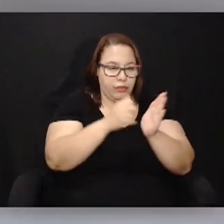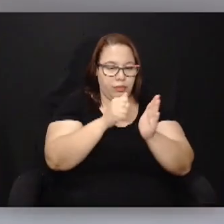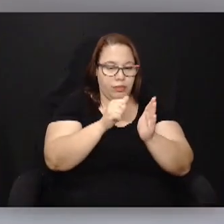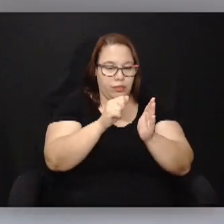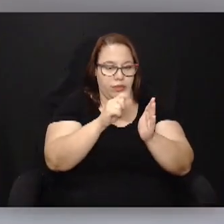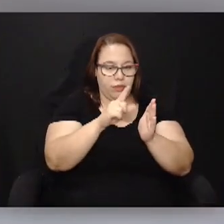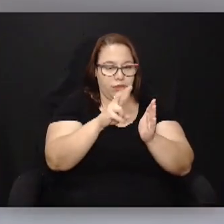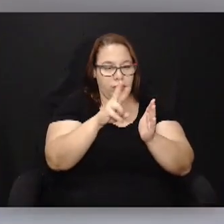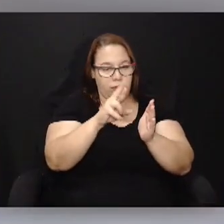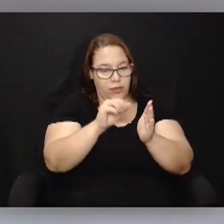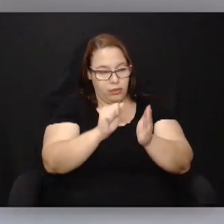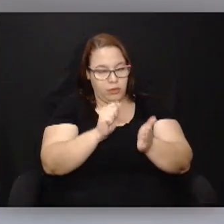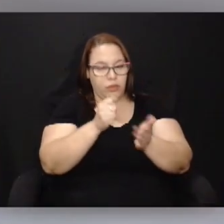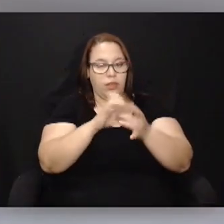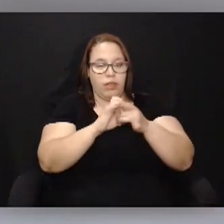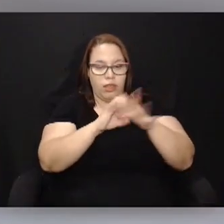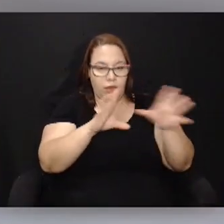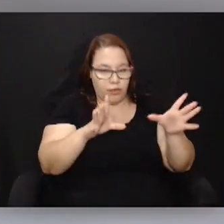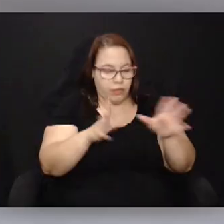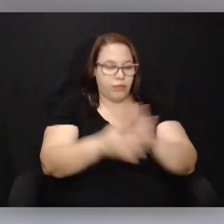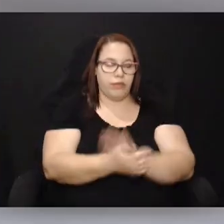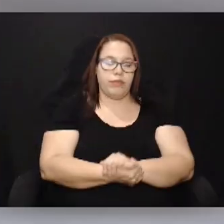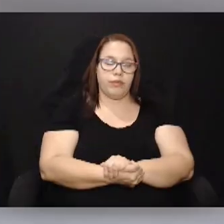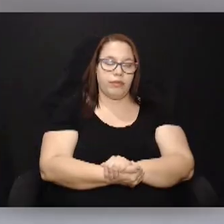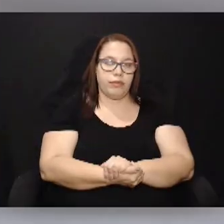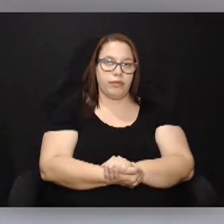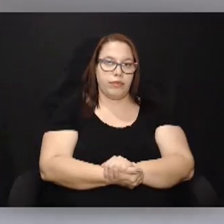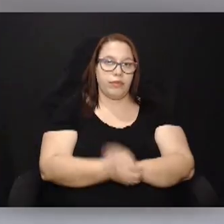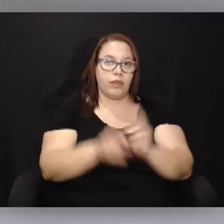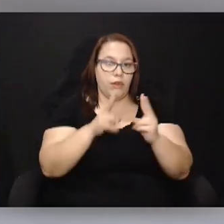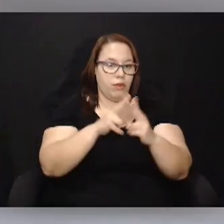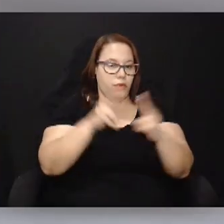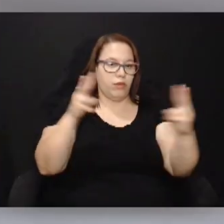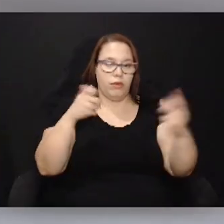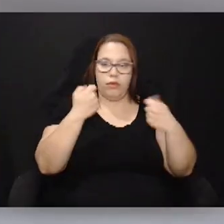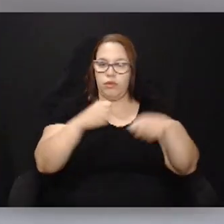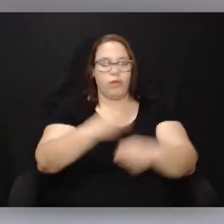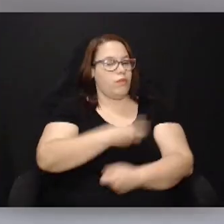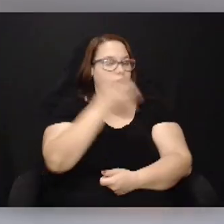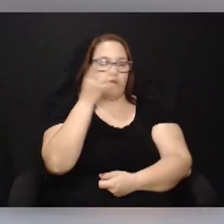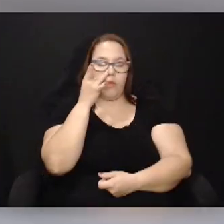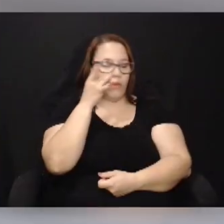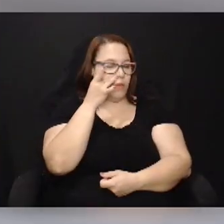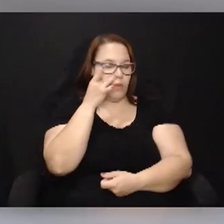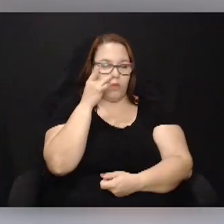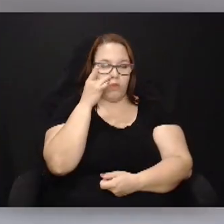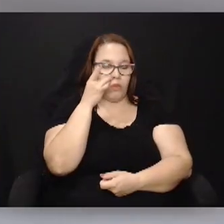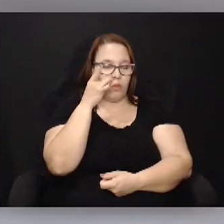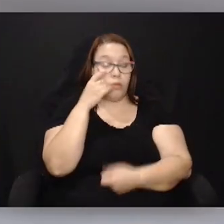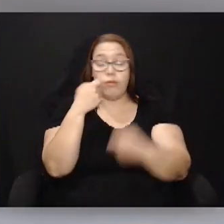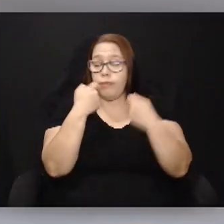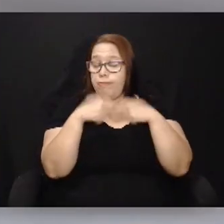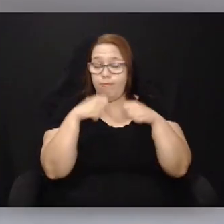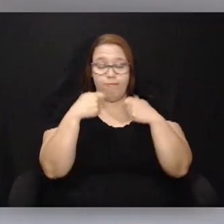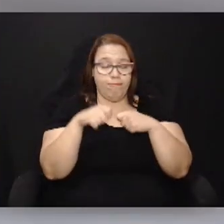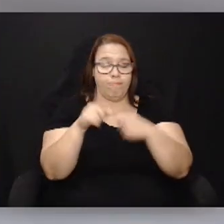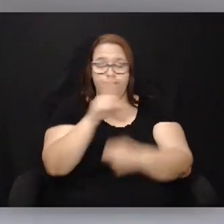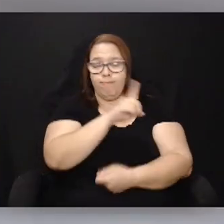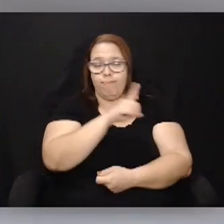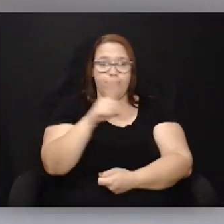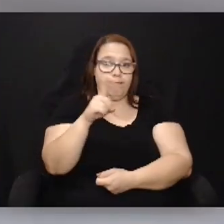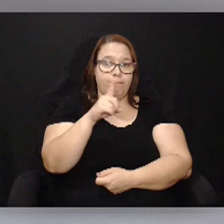é algo que é feito por via remota, não precisa ser presencial e também não necessita de uma